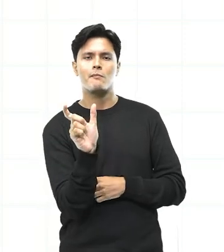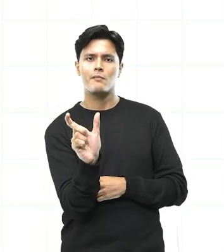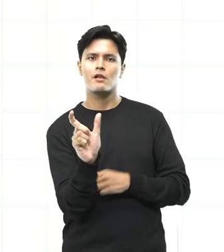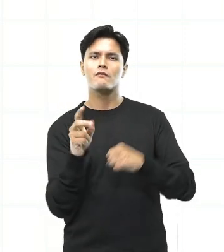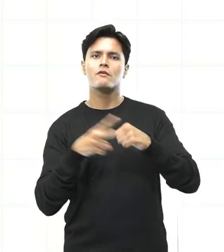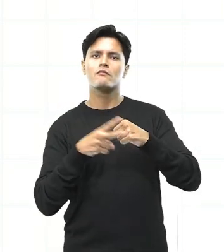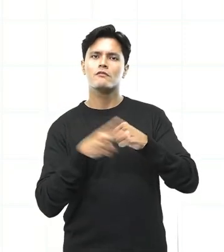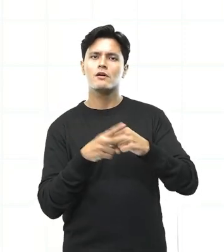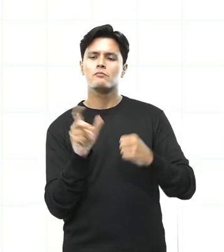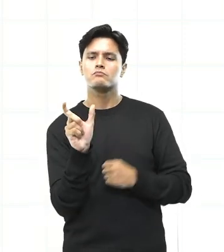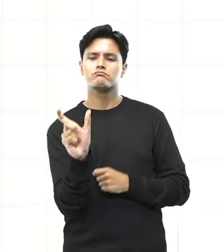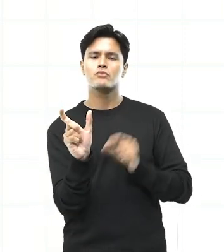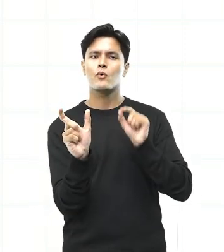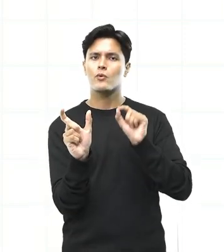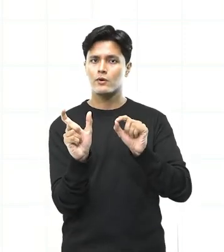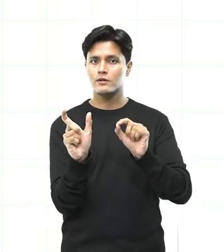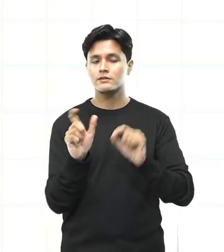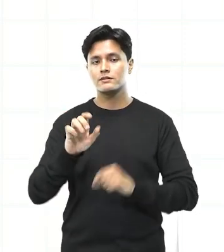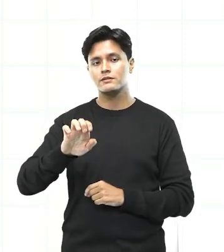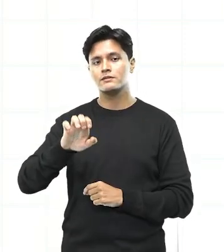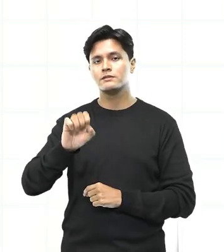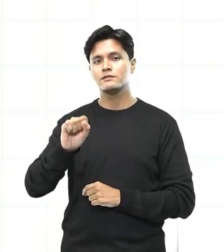nós temos aqui? Está,